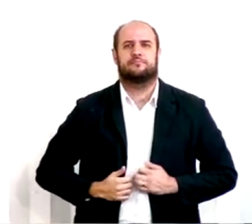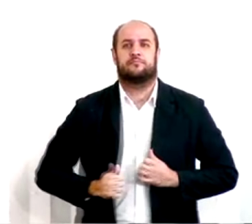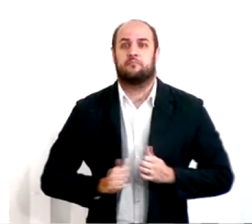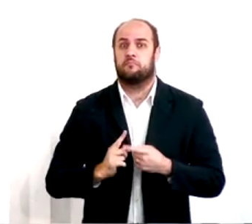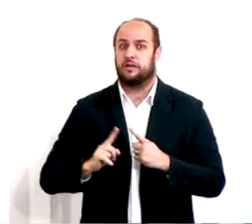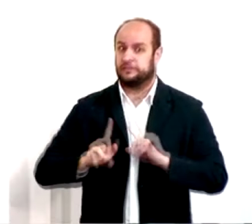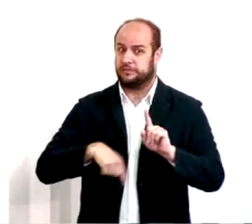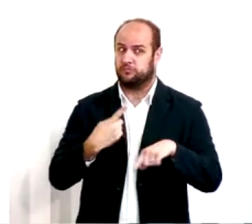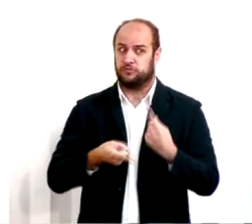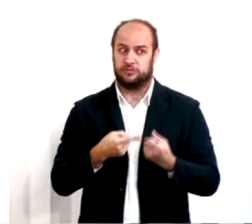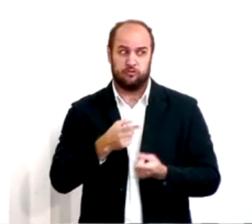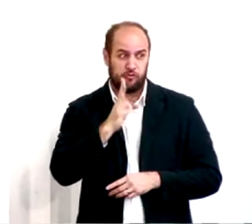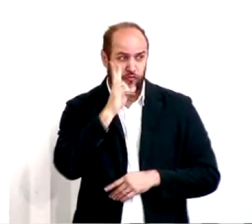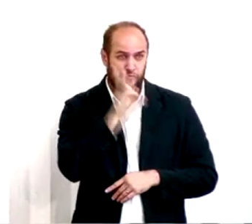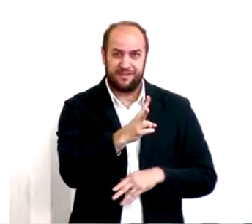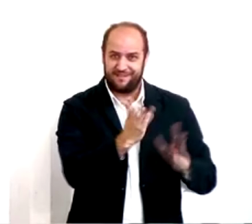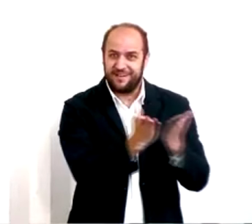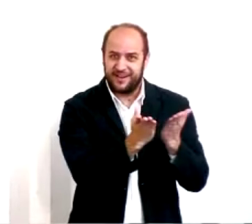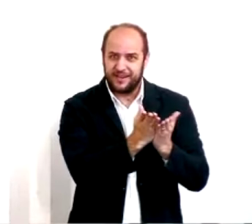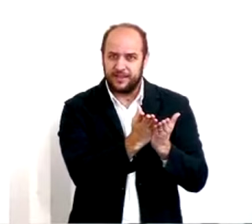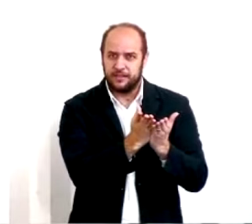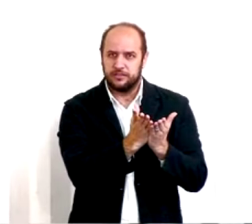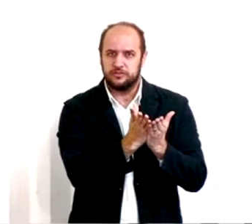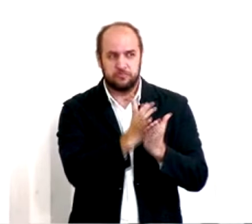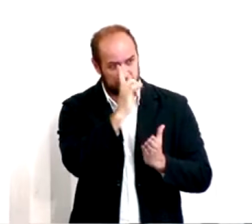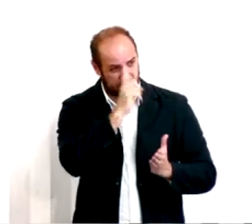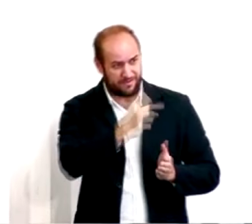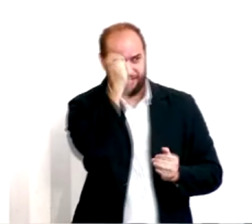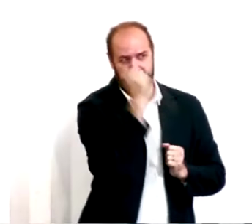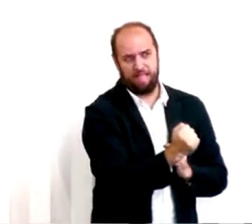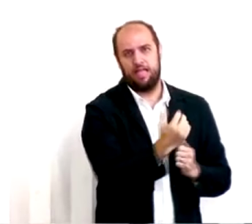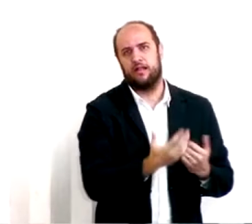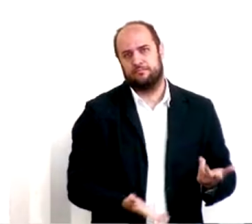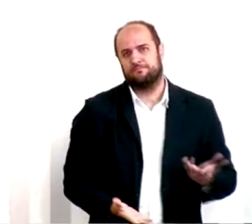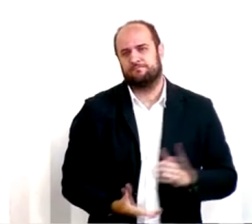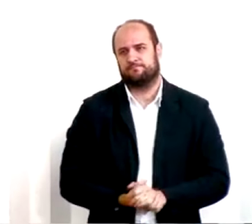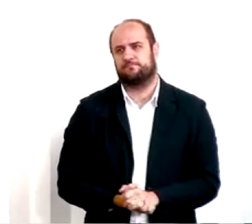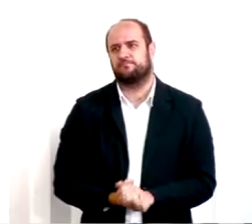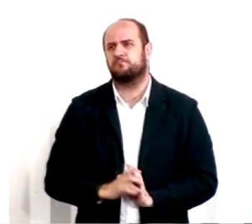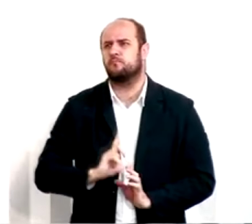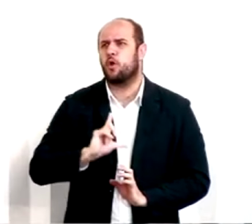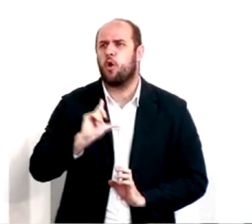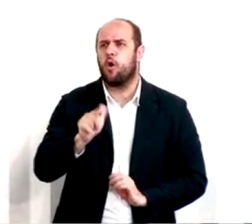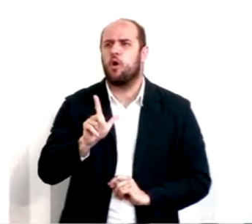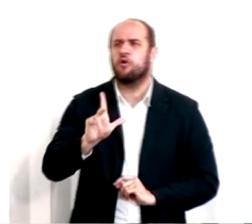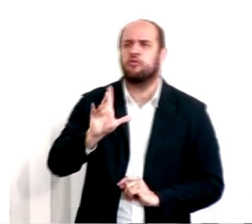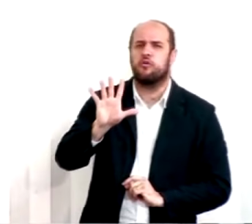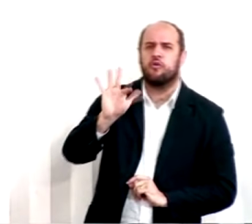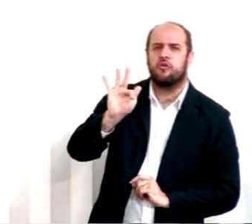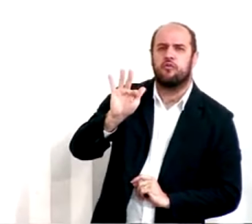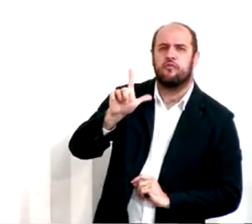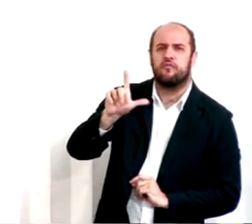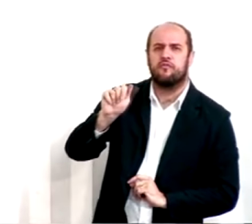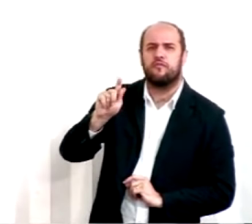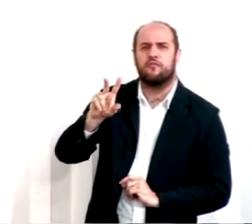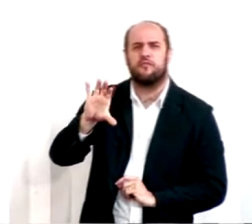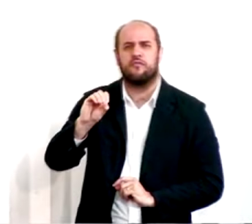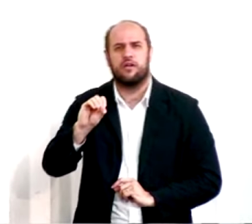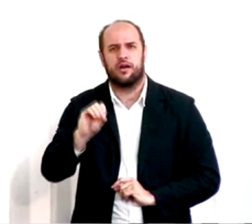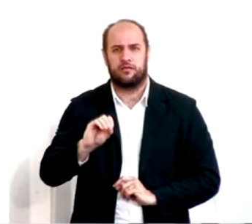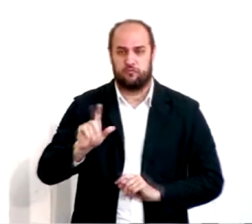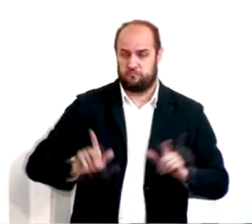assassinada ela é mais utilizada nós temos alguns homens como por exemplo Flávio clemens ele era ele era